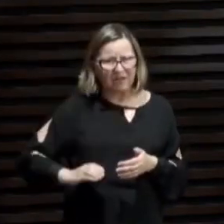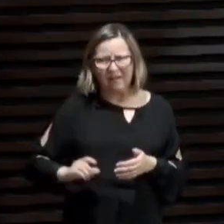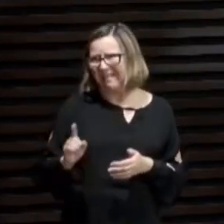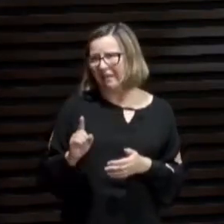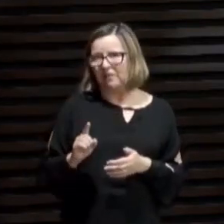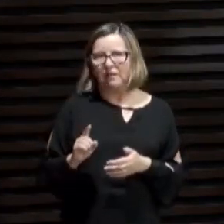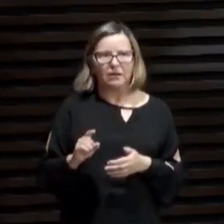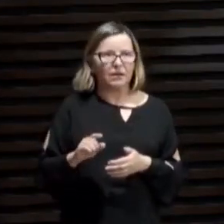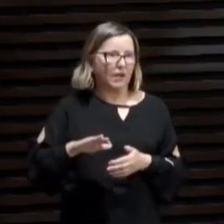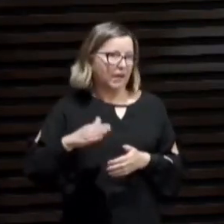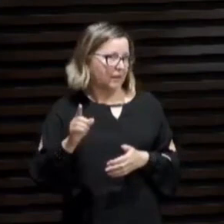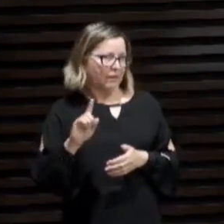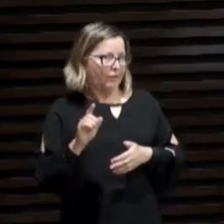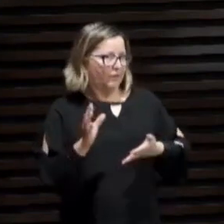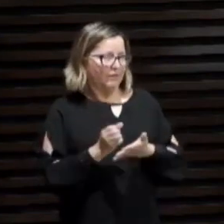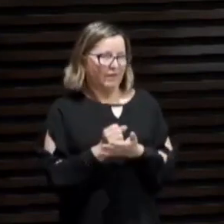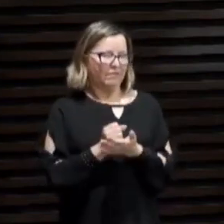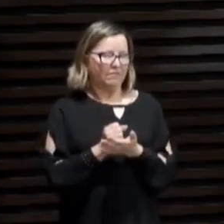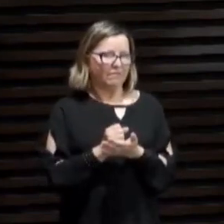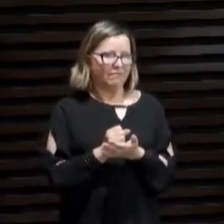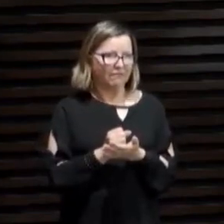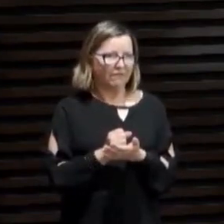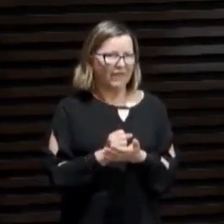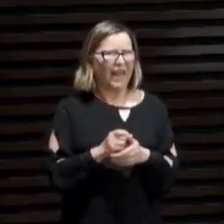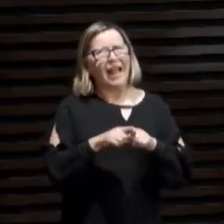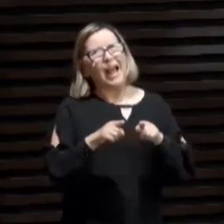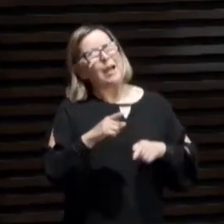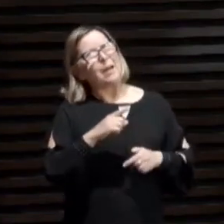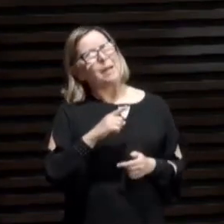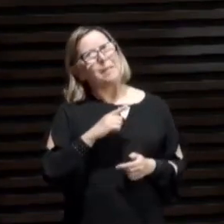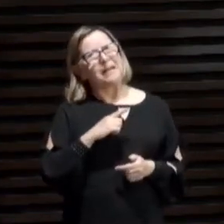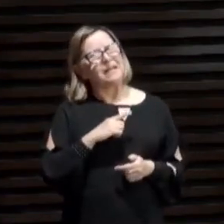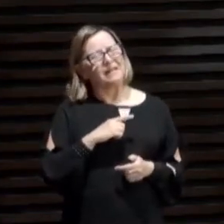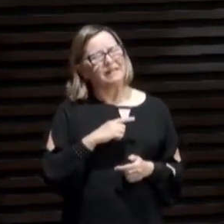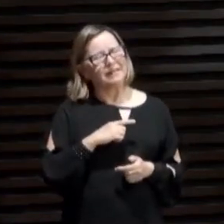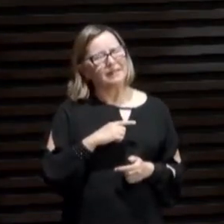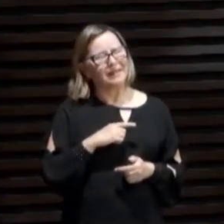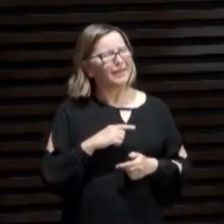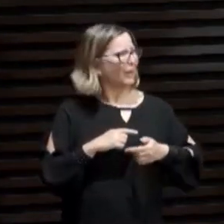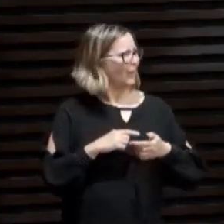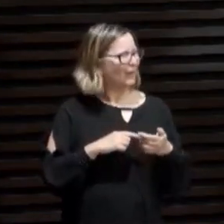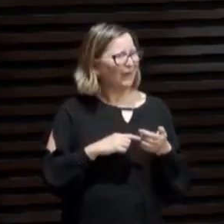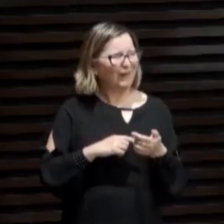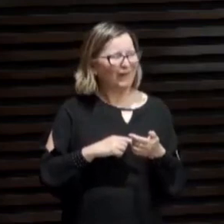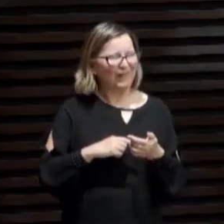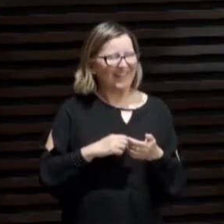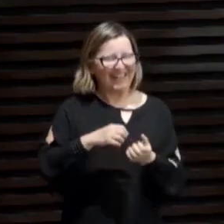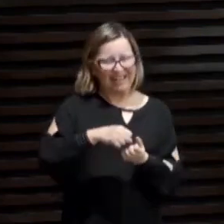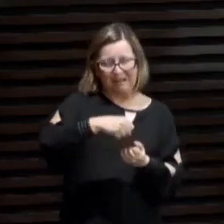ganhar salvação. Não vai ganhar não tem a salvação. Ah, mas eu tenho um certificado, agora tem até certificado de